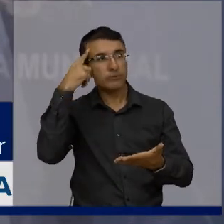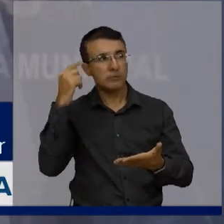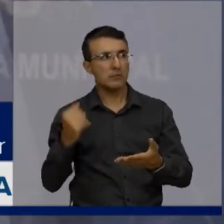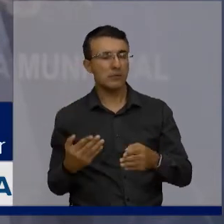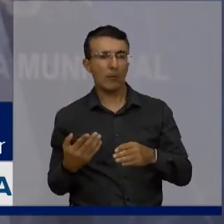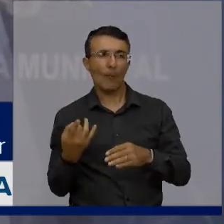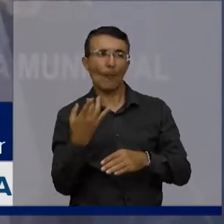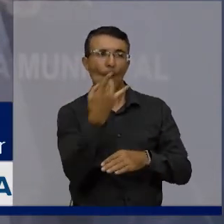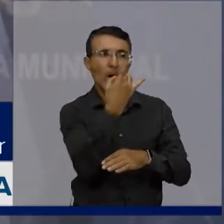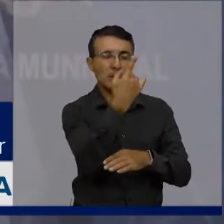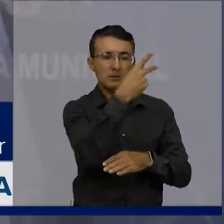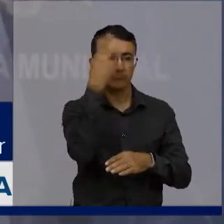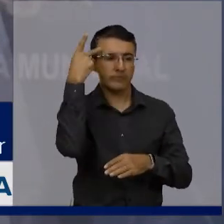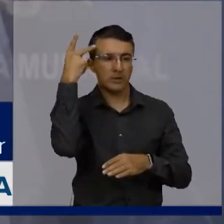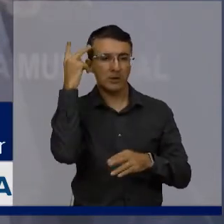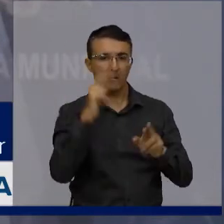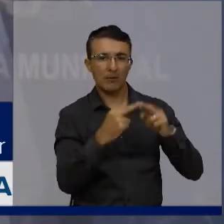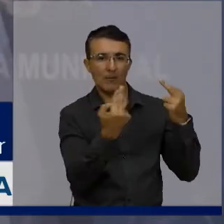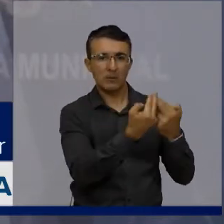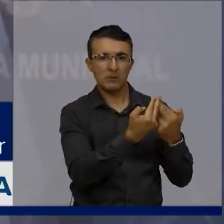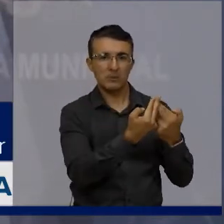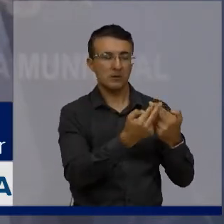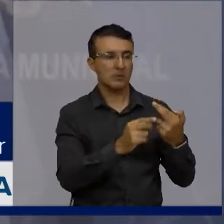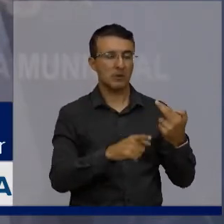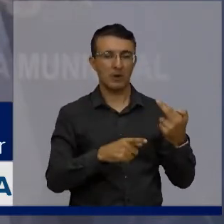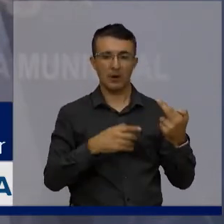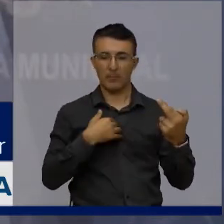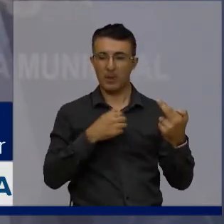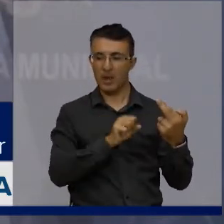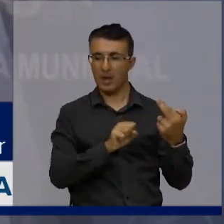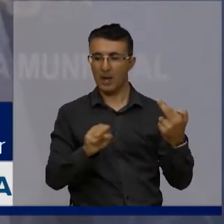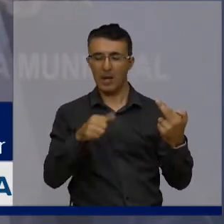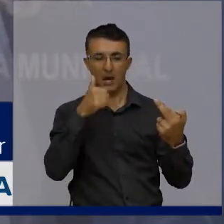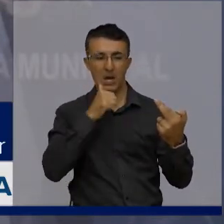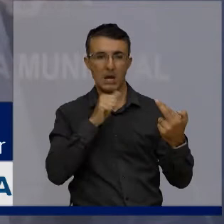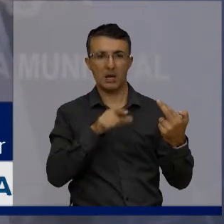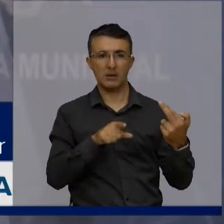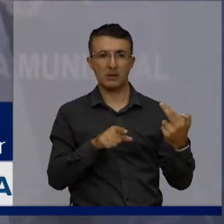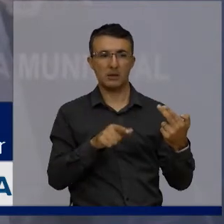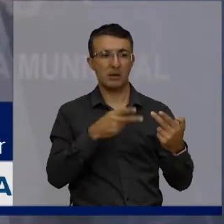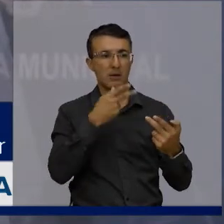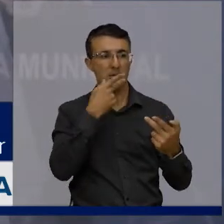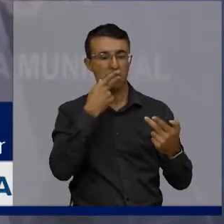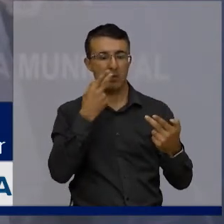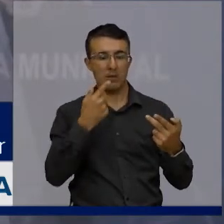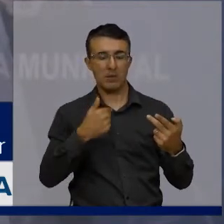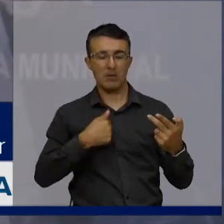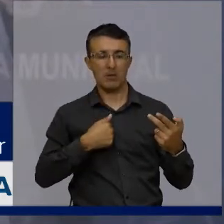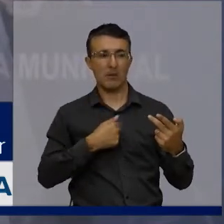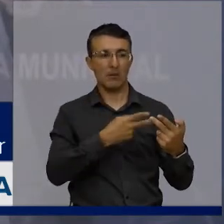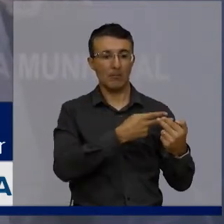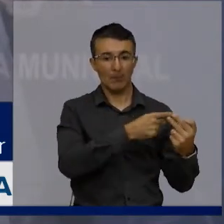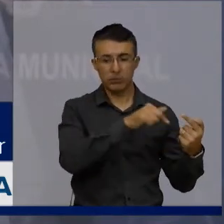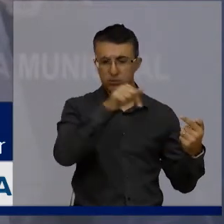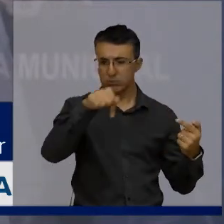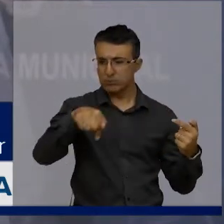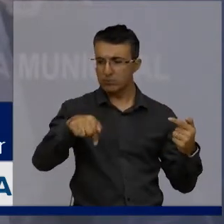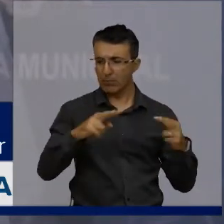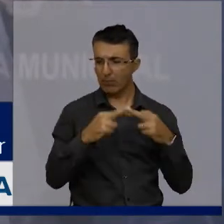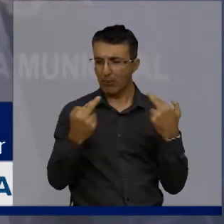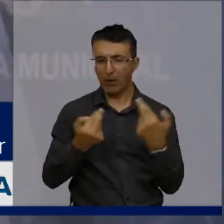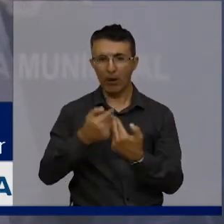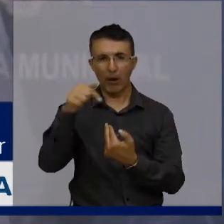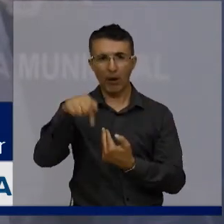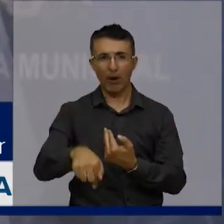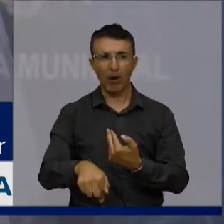dele, né, a minha secretária falou, vai ser aqui. E eu pensei que era São José. No dia, eu fiquei sabendo que você iria em meu gabinete. Tive a